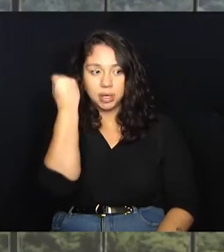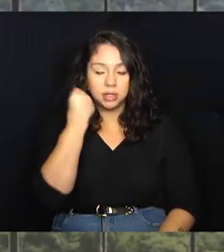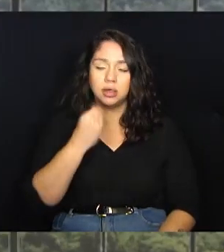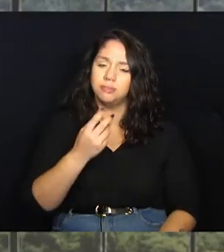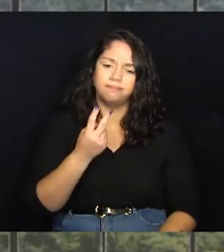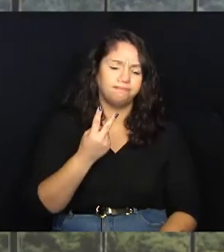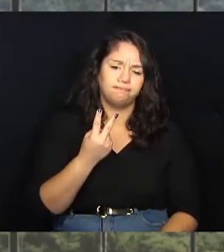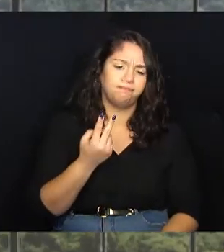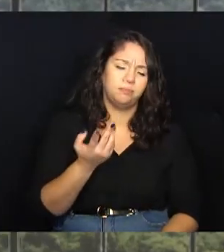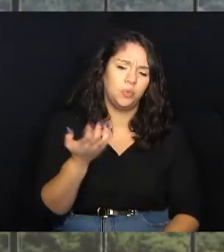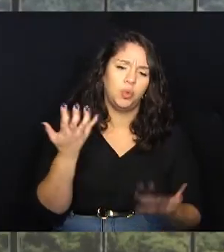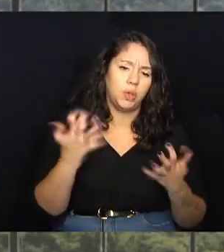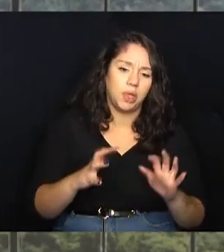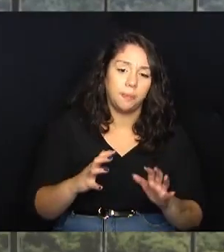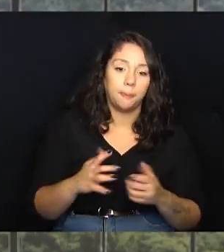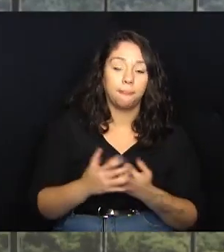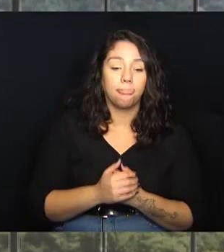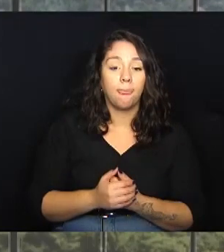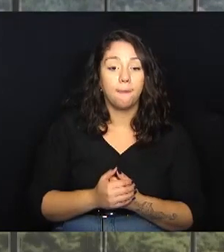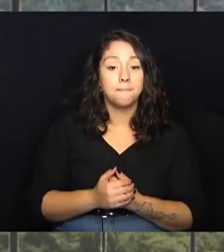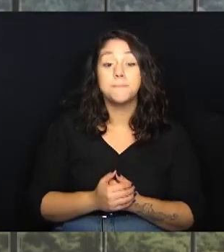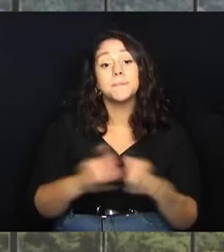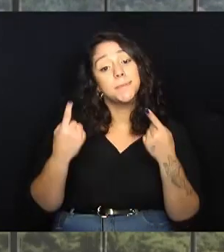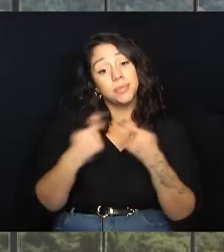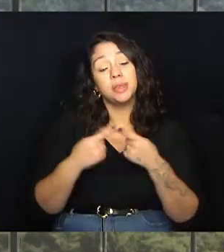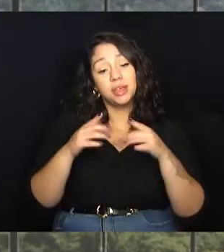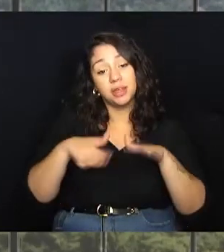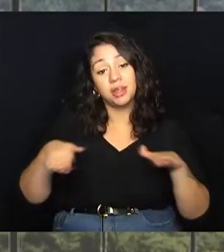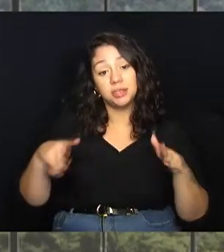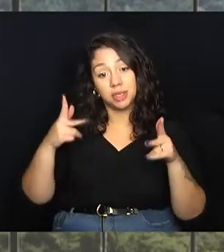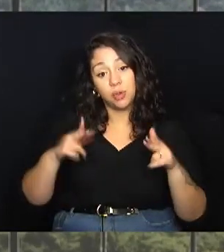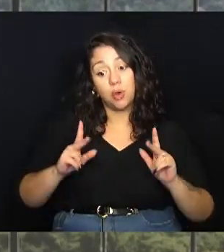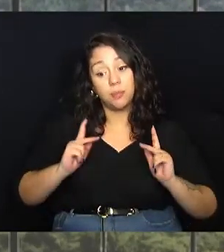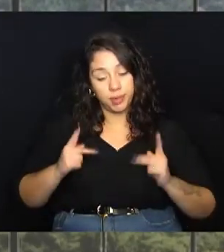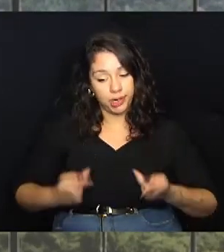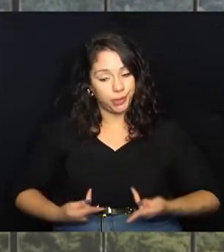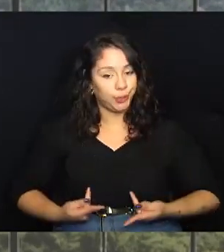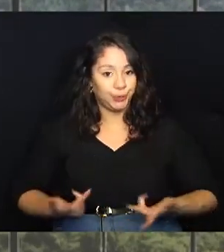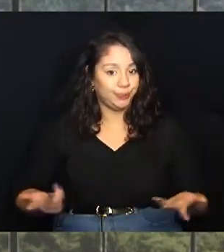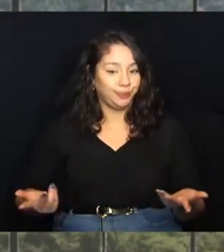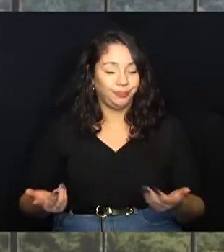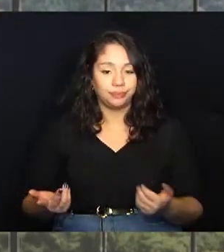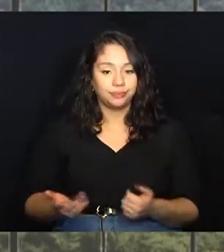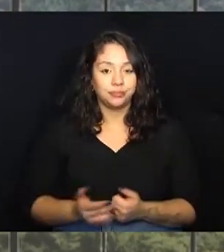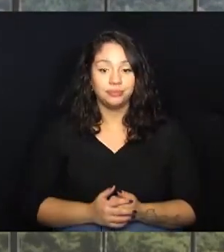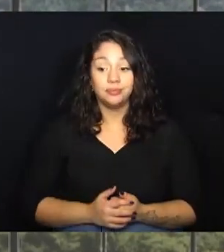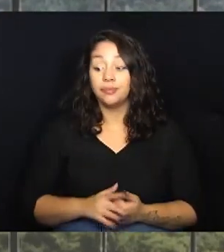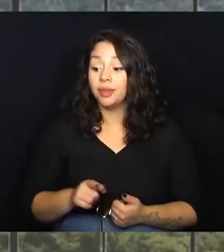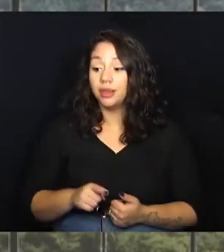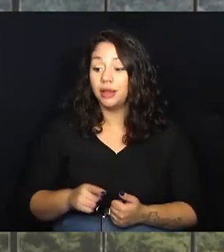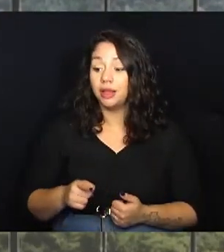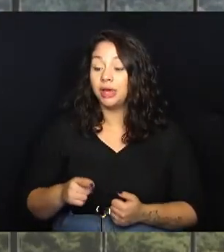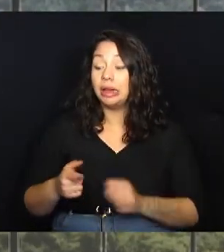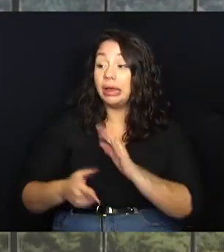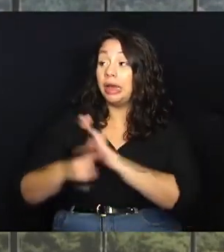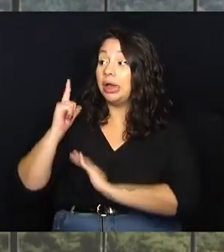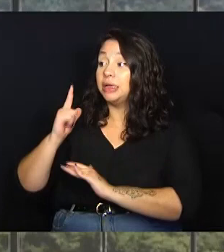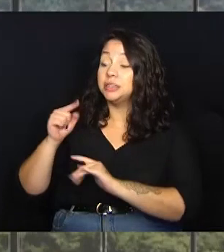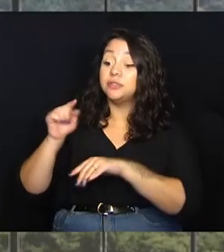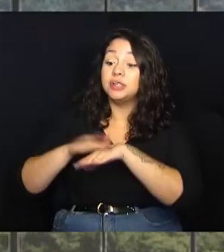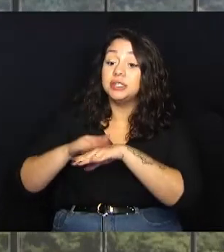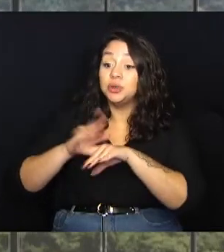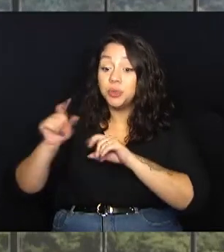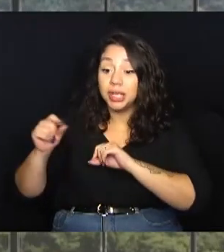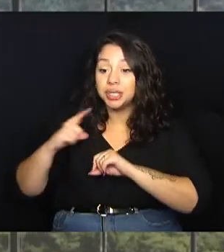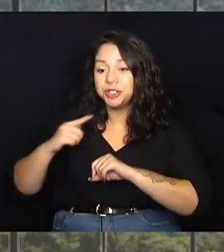a criança é como qualquer ser humano que você, quando é adulto, olha, o que você fazia? Você tem que ter aquelas memórias